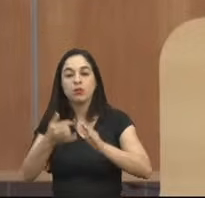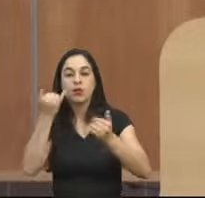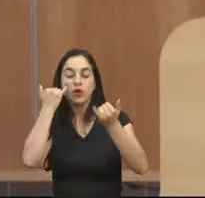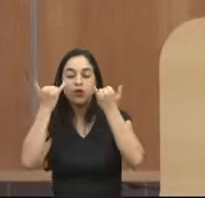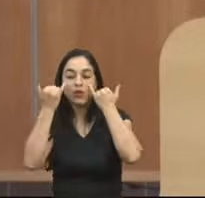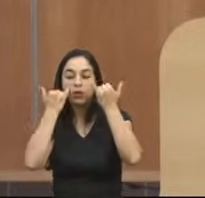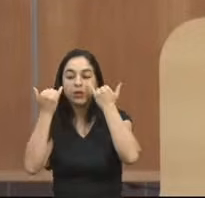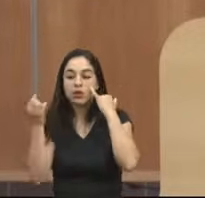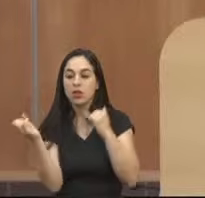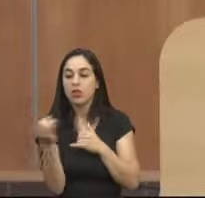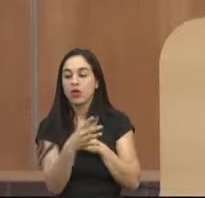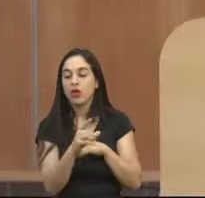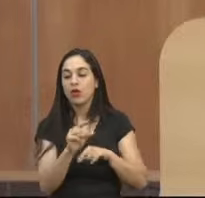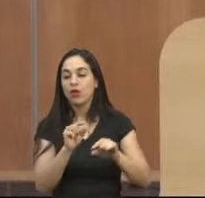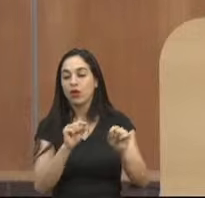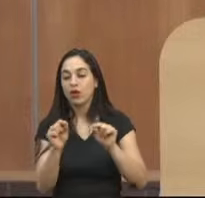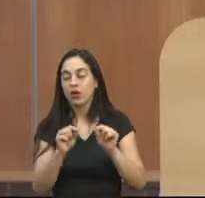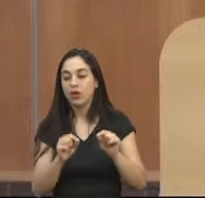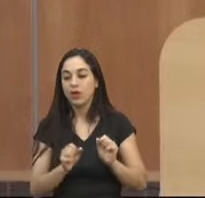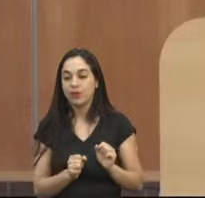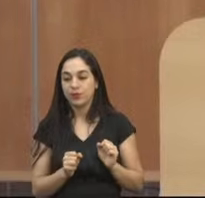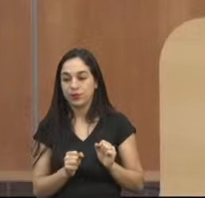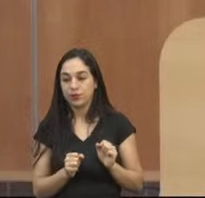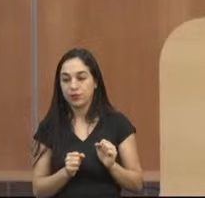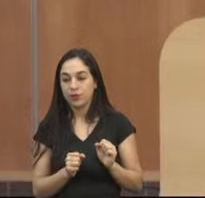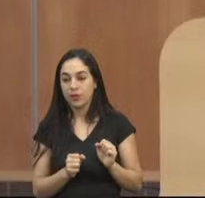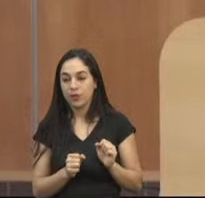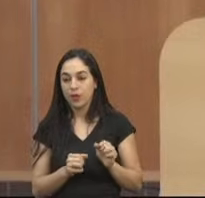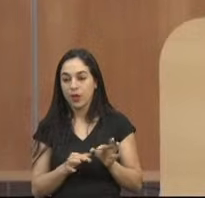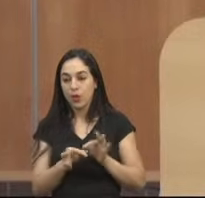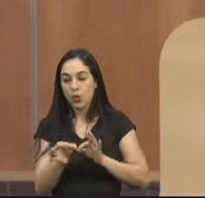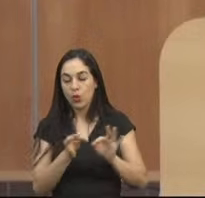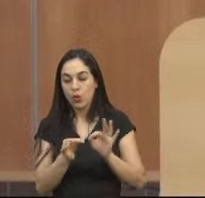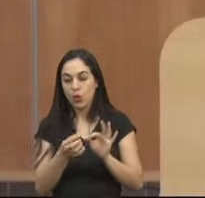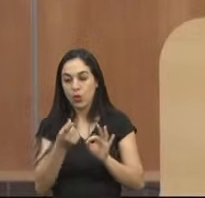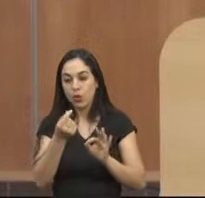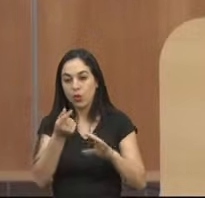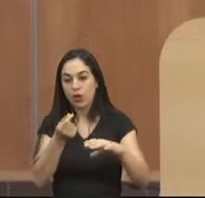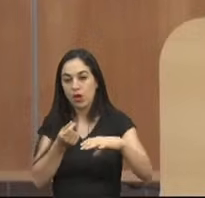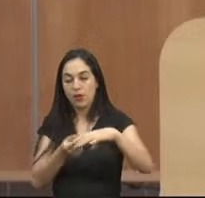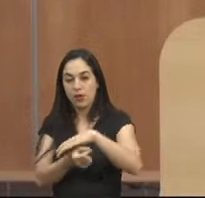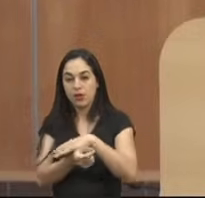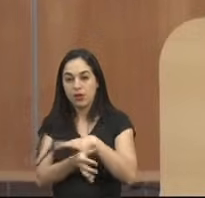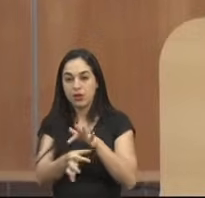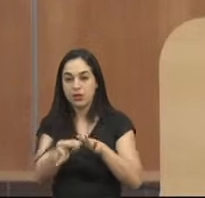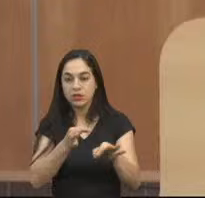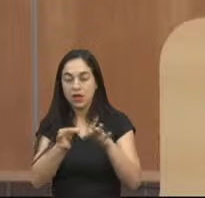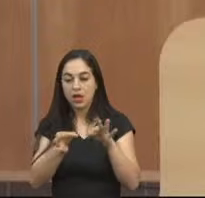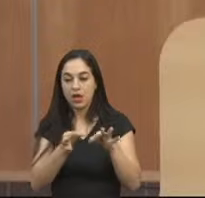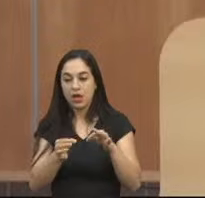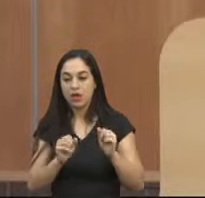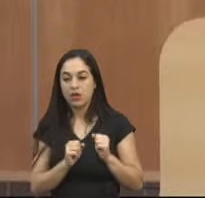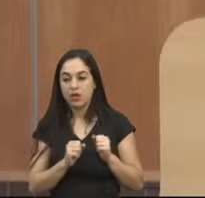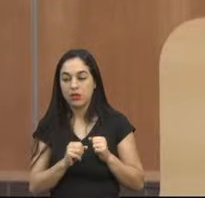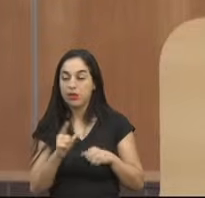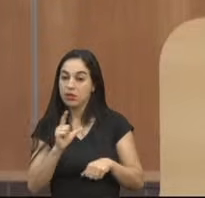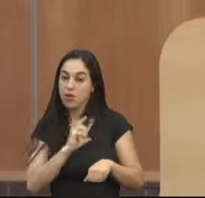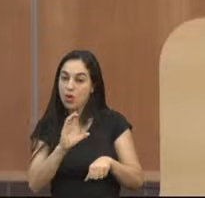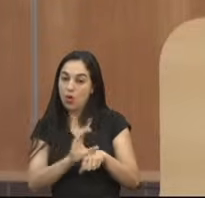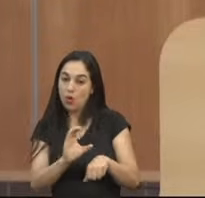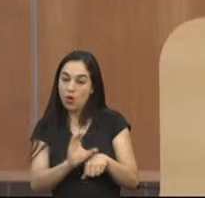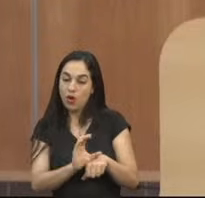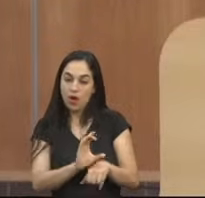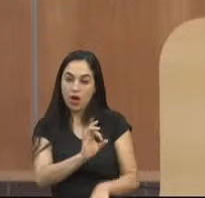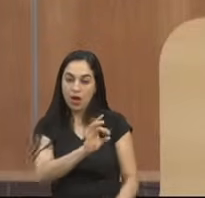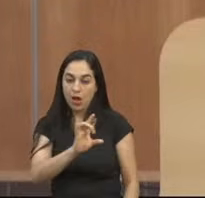nova. O orçamento ele é organizado de tal maneira que ele tem código para facilitar a identificação de